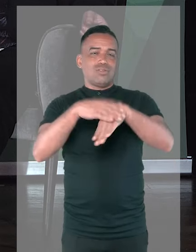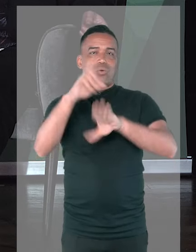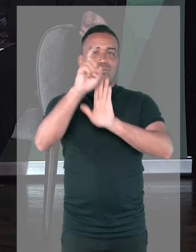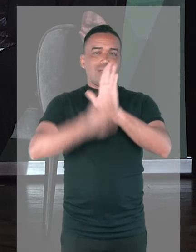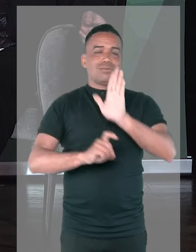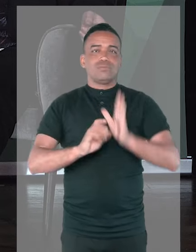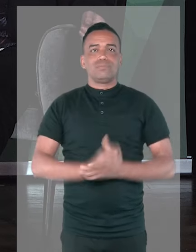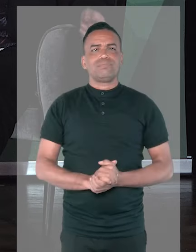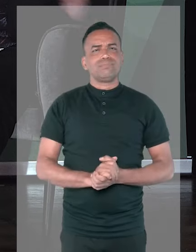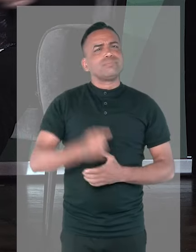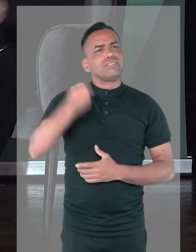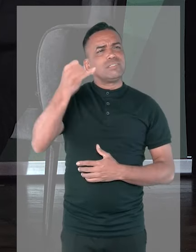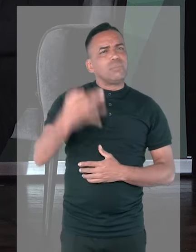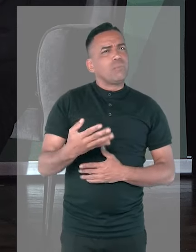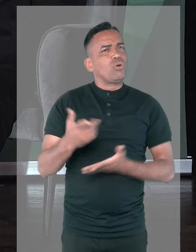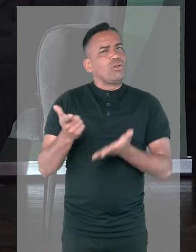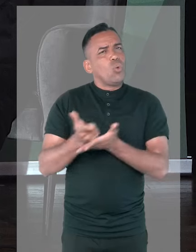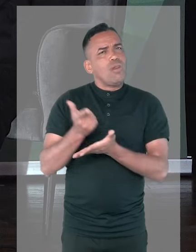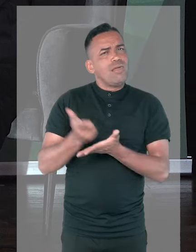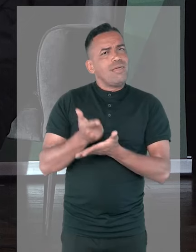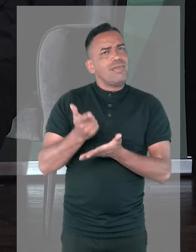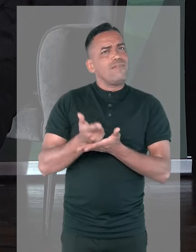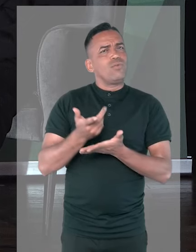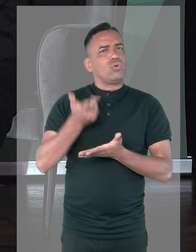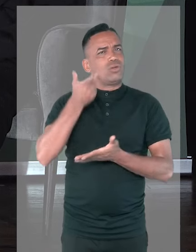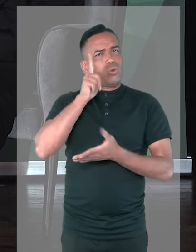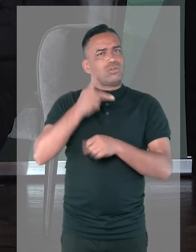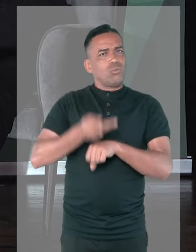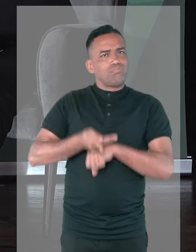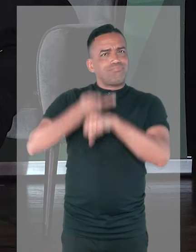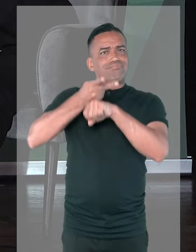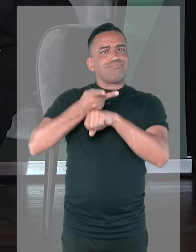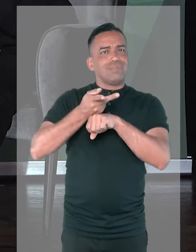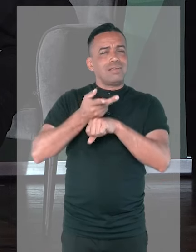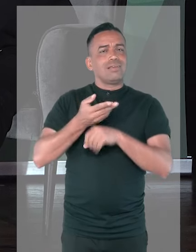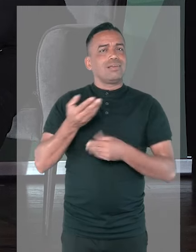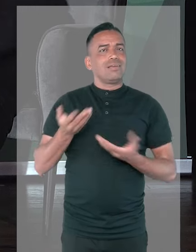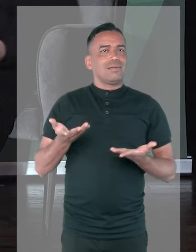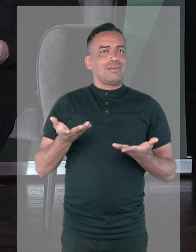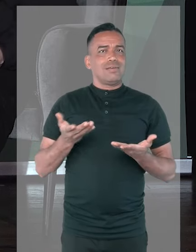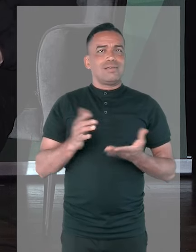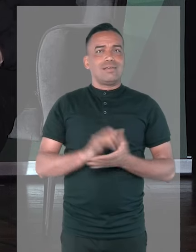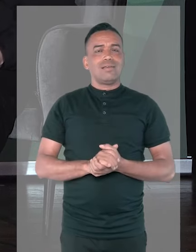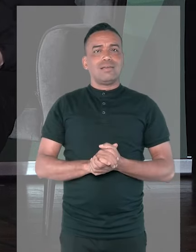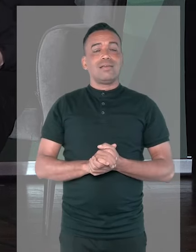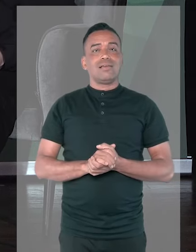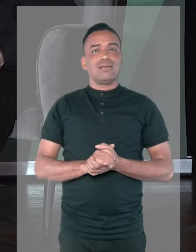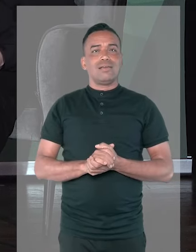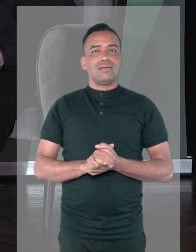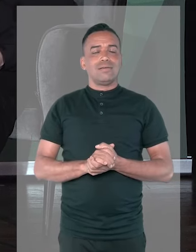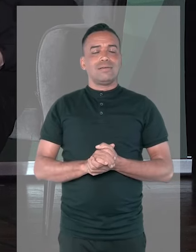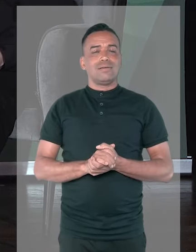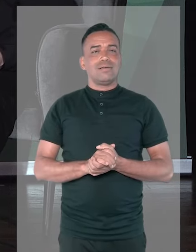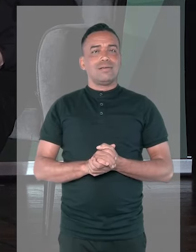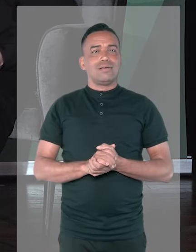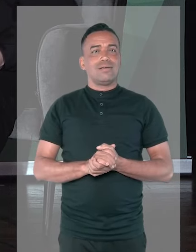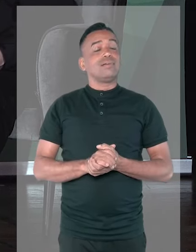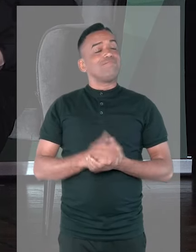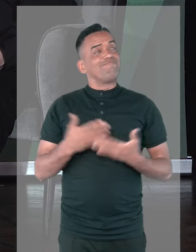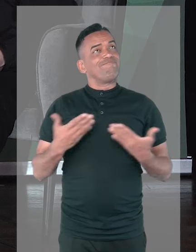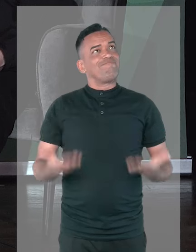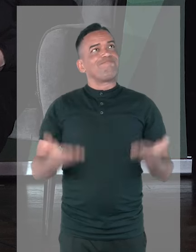Vamos falar um pouquinho do livro que ganhou o APCA, Onde Pastam os Minotauros.